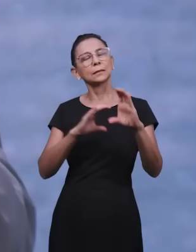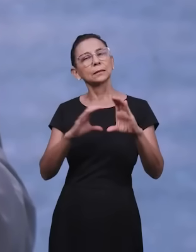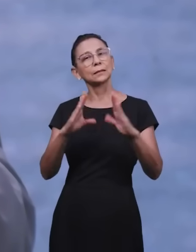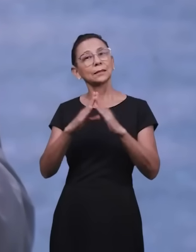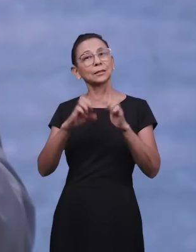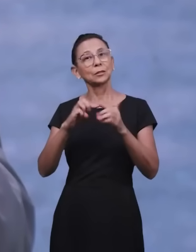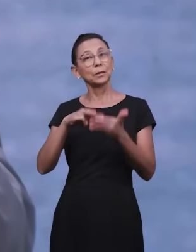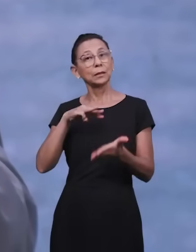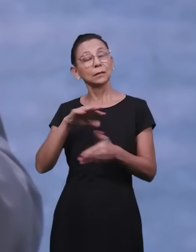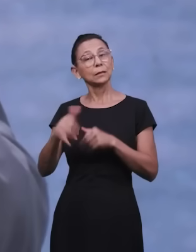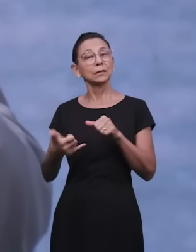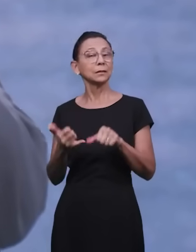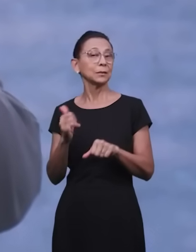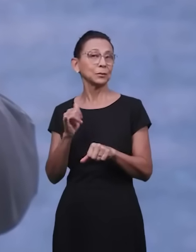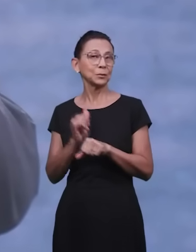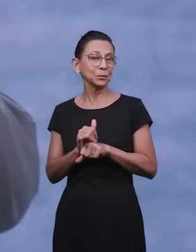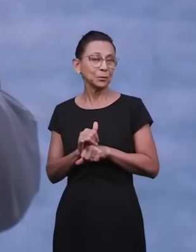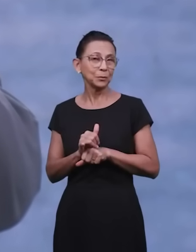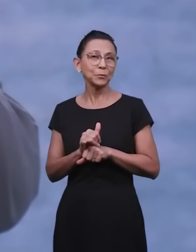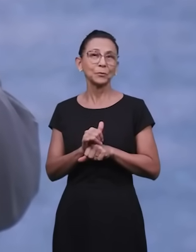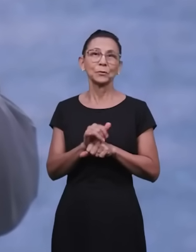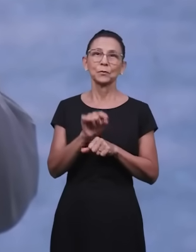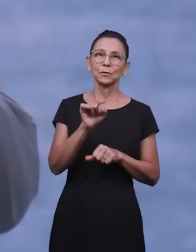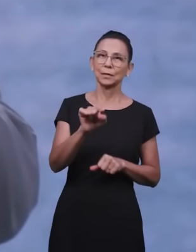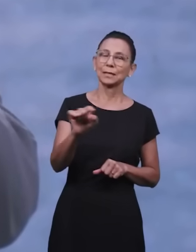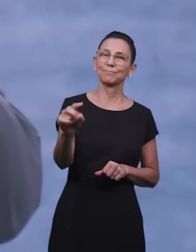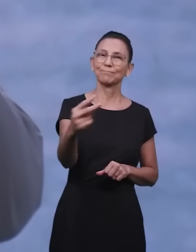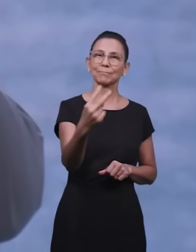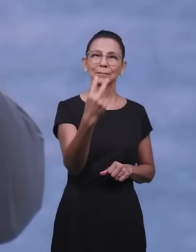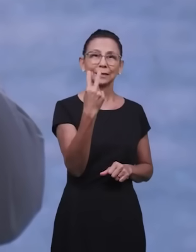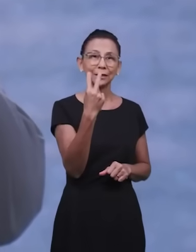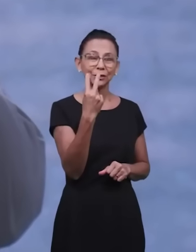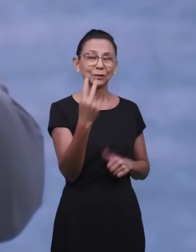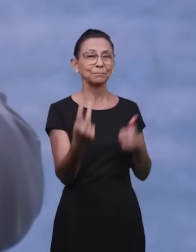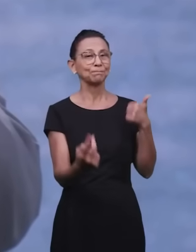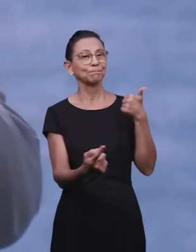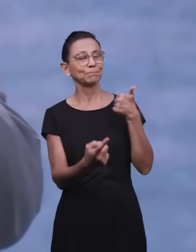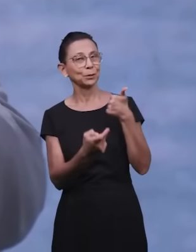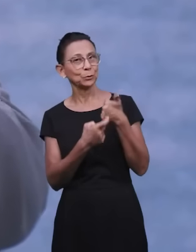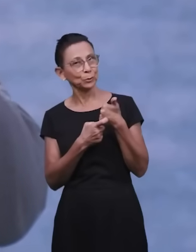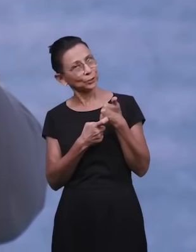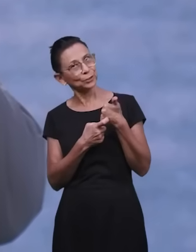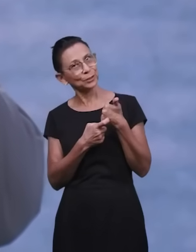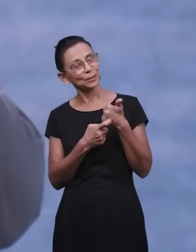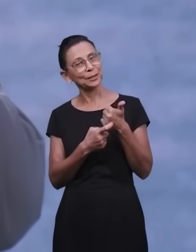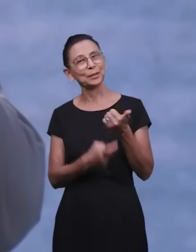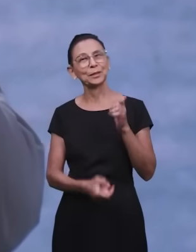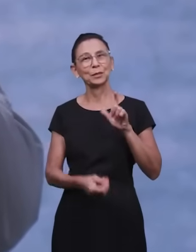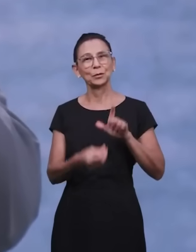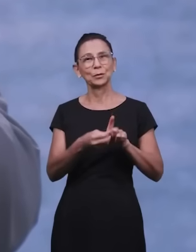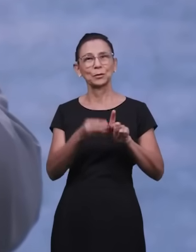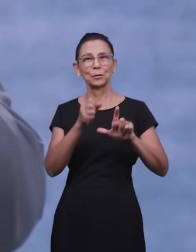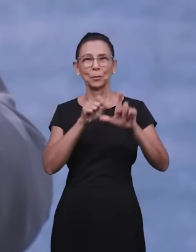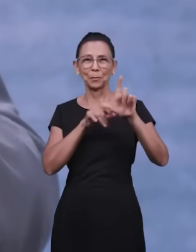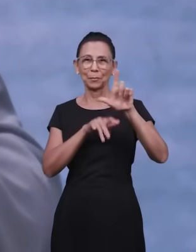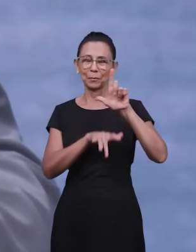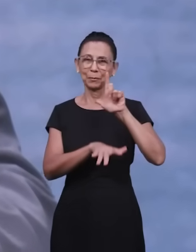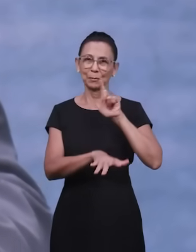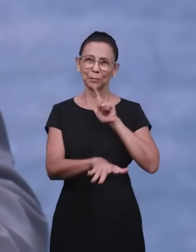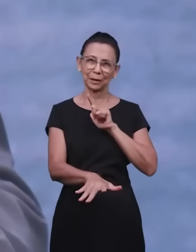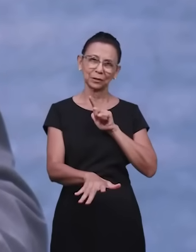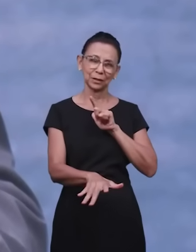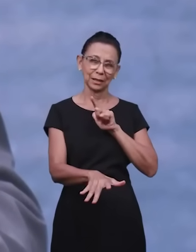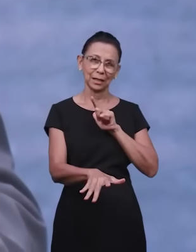Igreja Cristã Maranata no YouTube, para você assistir, para você curtir, para você compartilhar, para